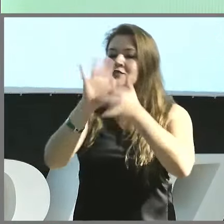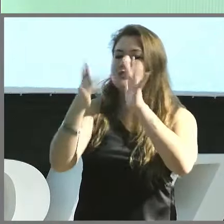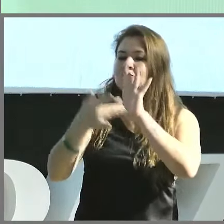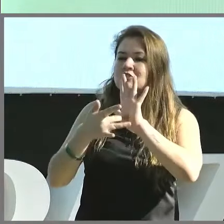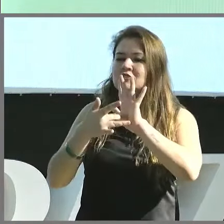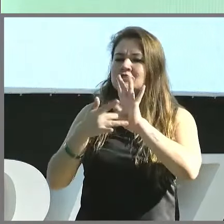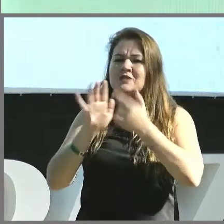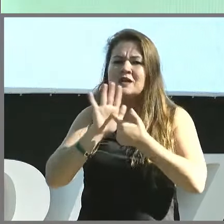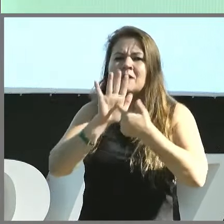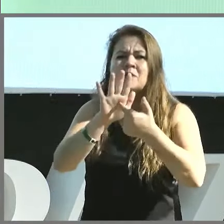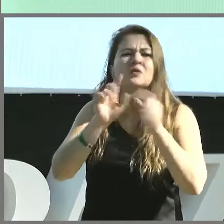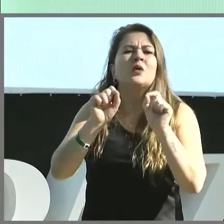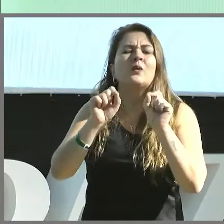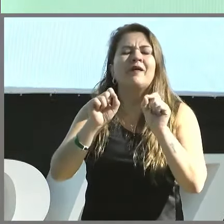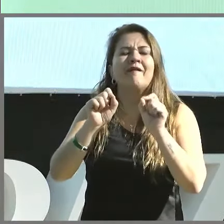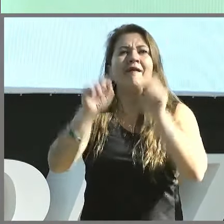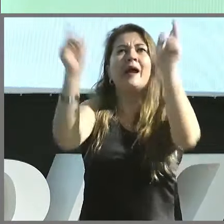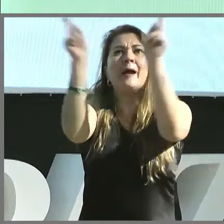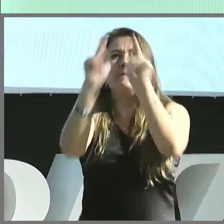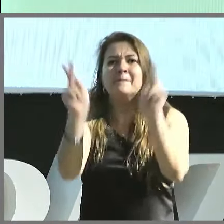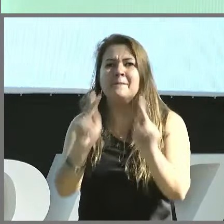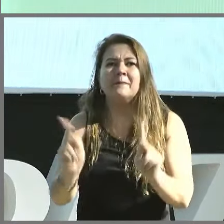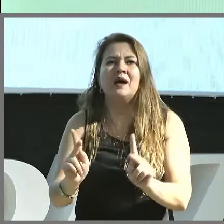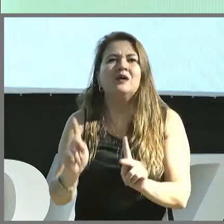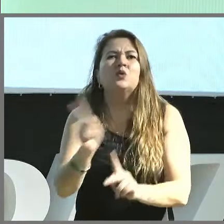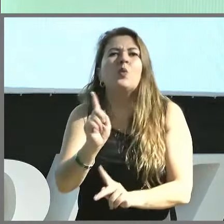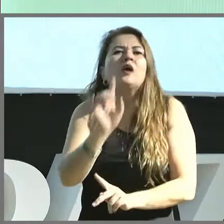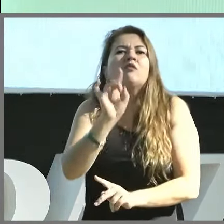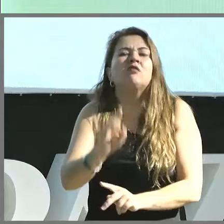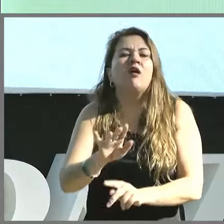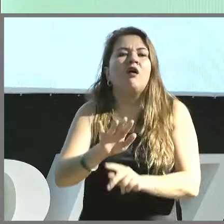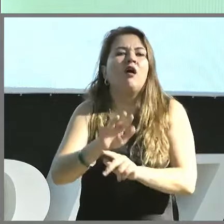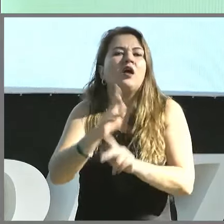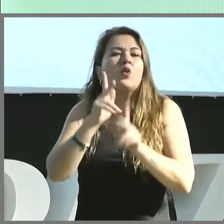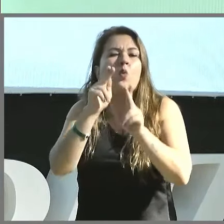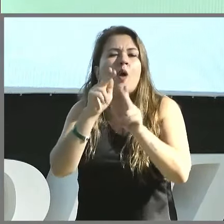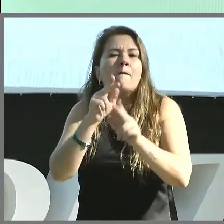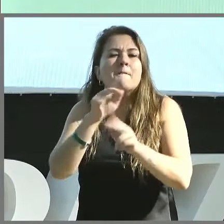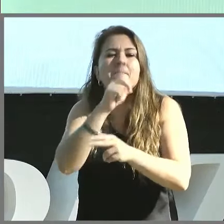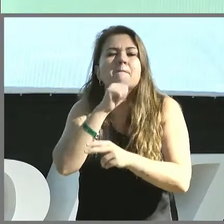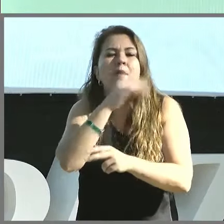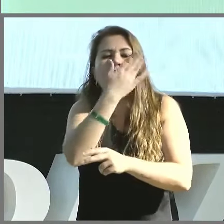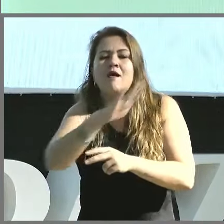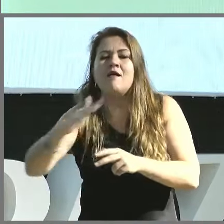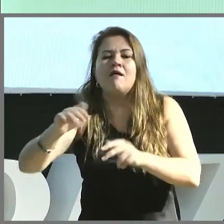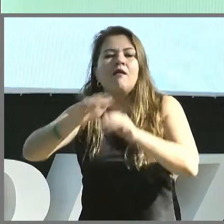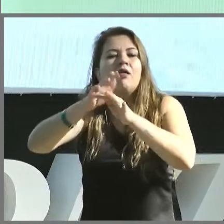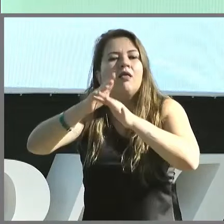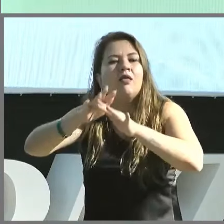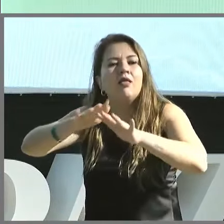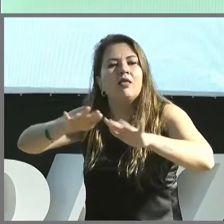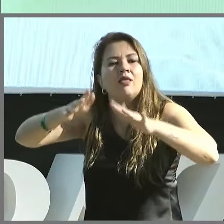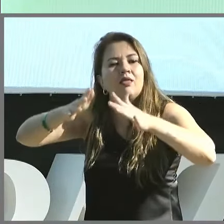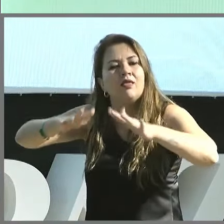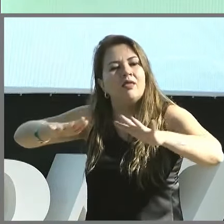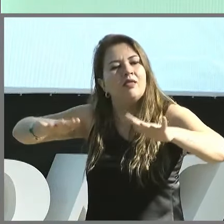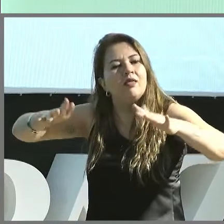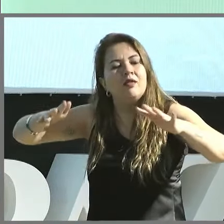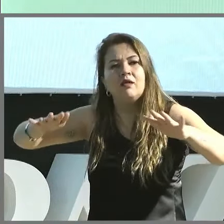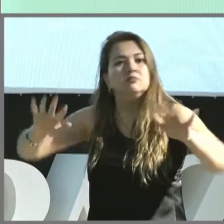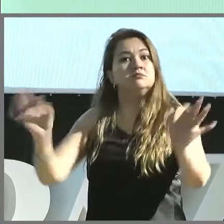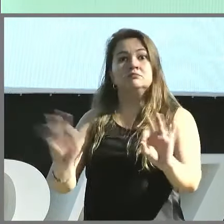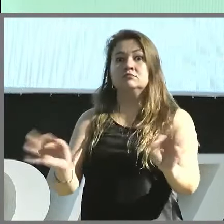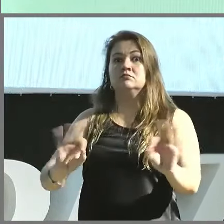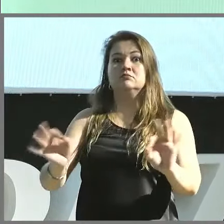contra essa paz das águas paradas, modorrentas, que acumulam miasmas. Ele